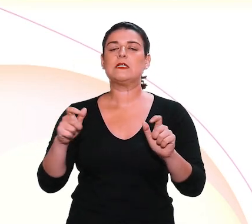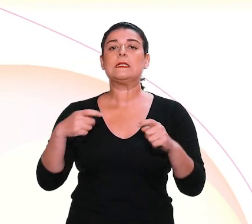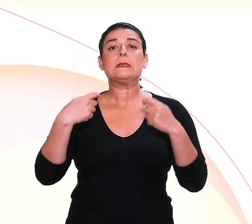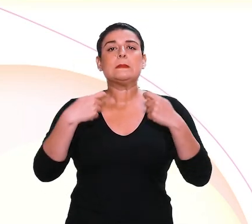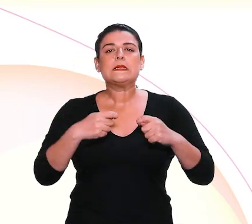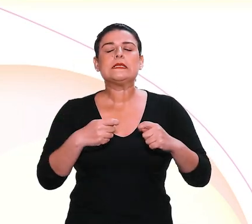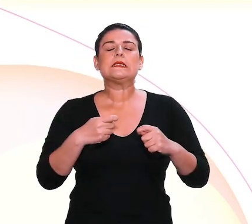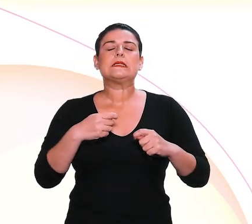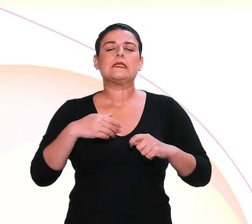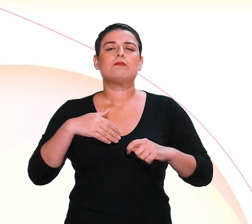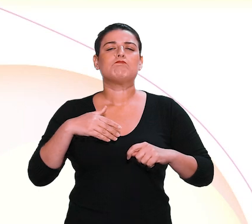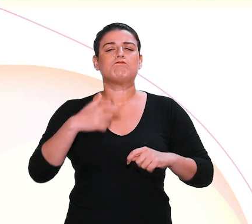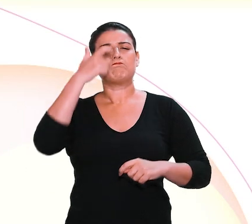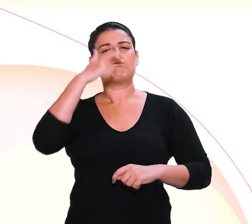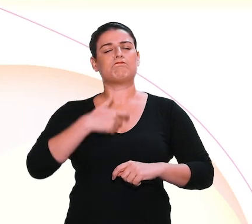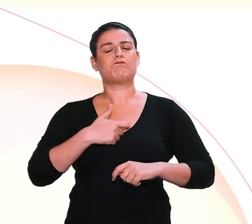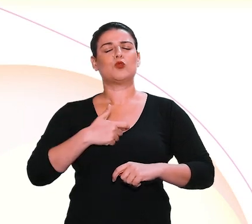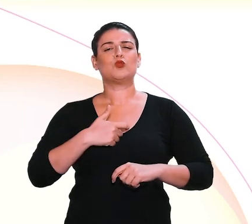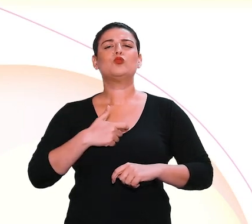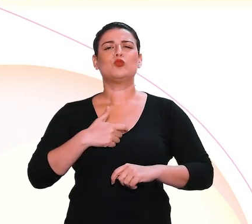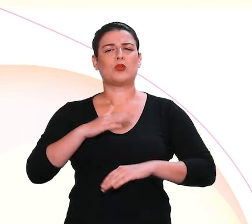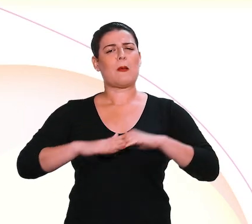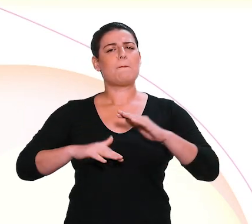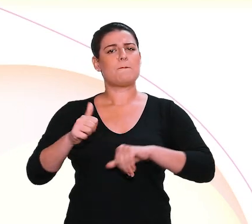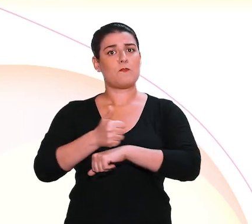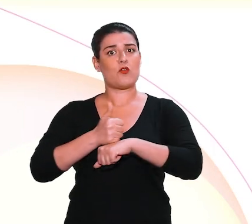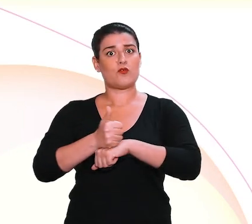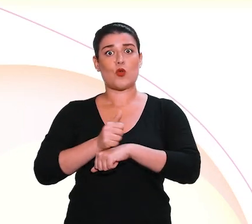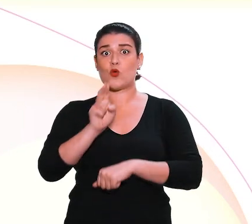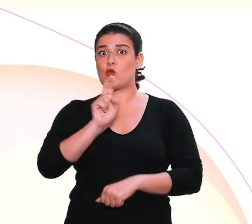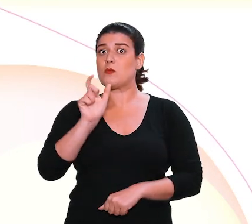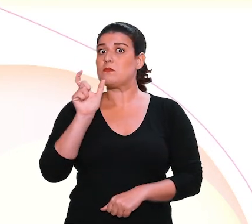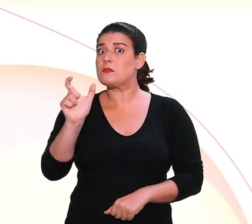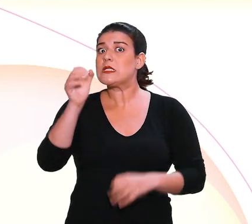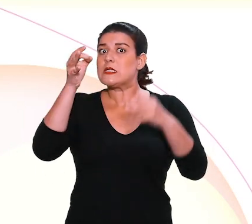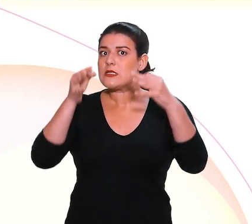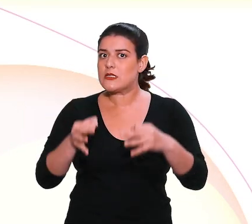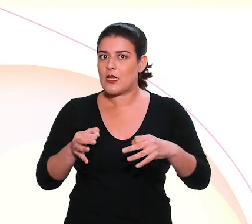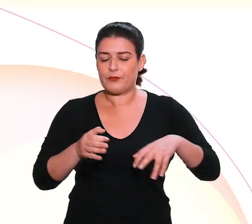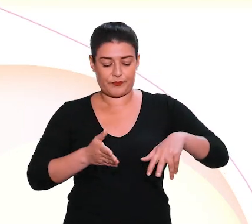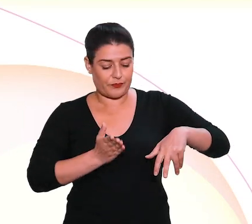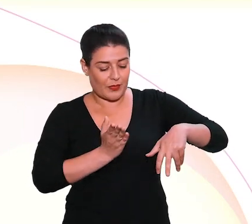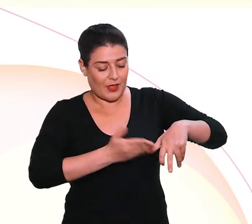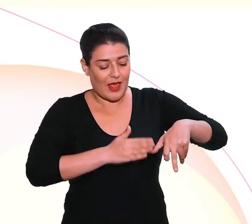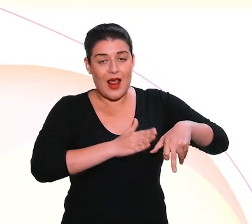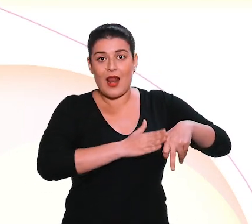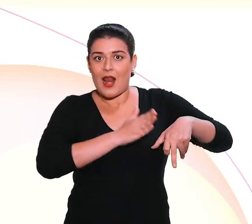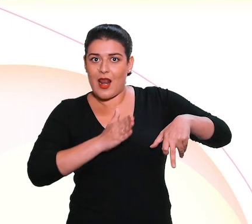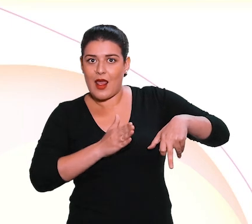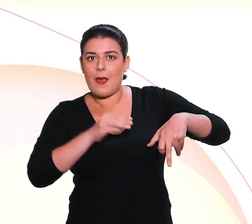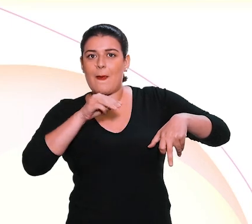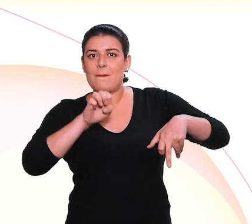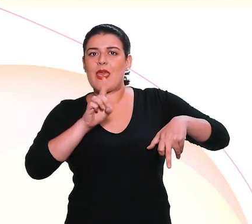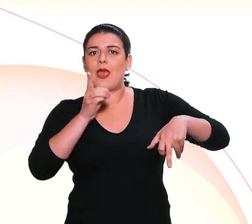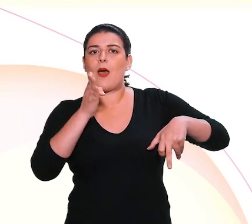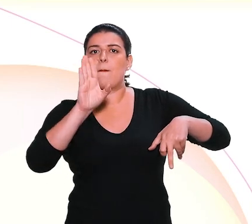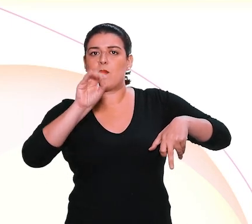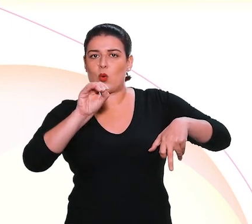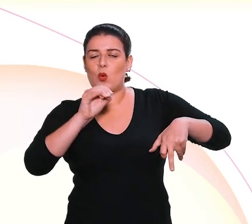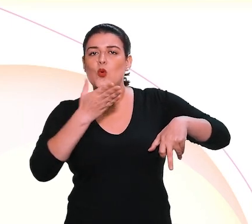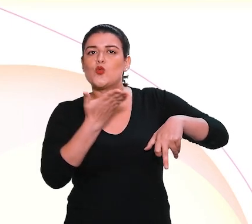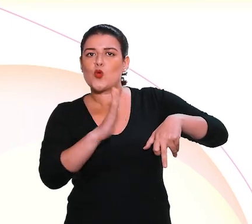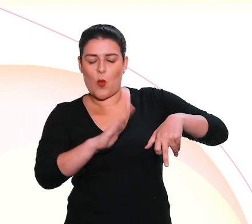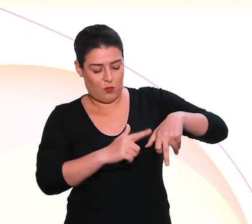tratar de uma forma mais profissional possível com os pacientes, e os nomes corretos seriam: o lado amputado deve ser chamado de membro residual,